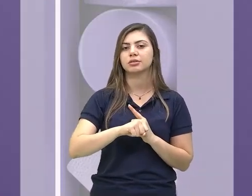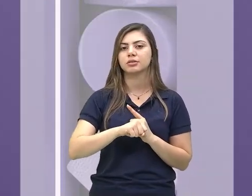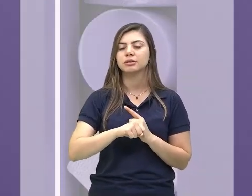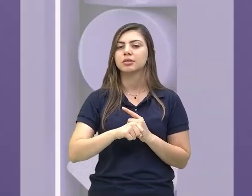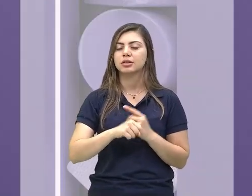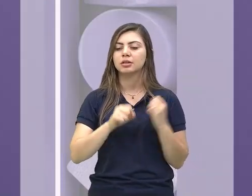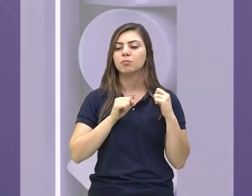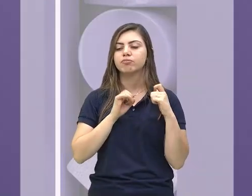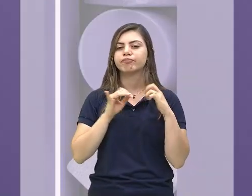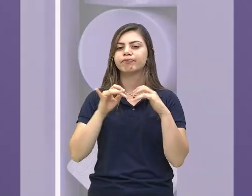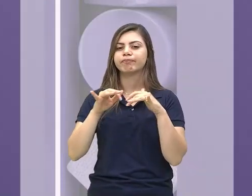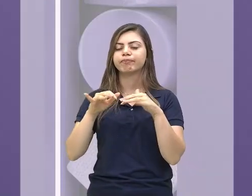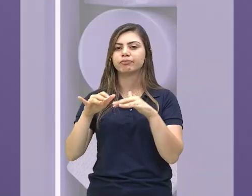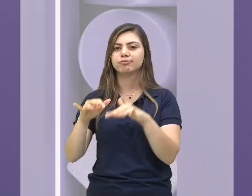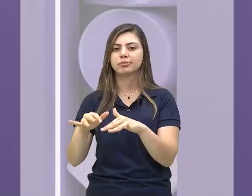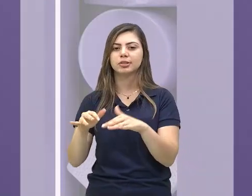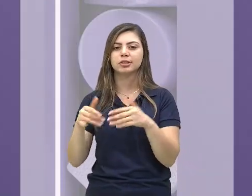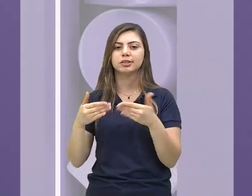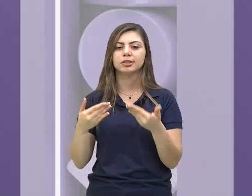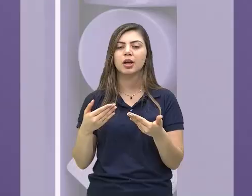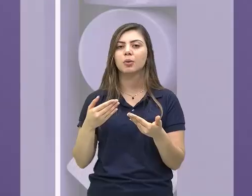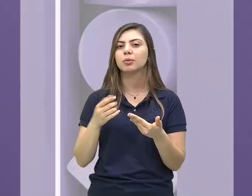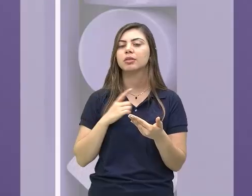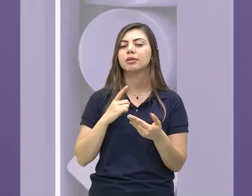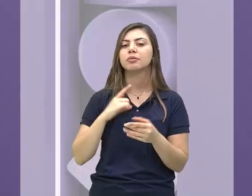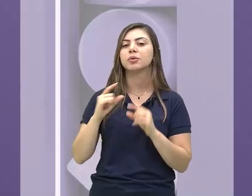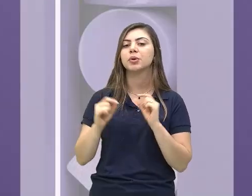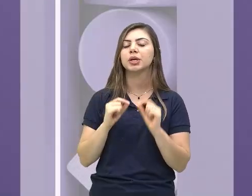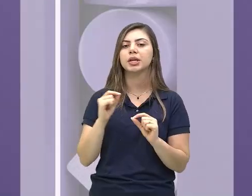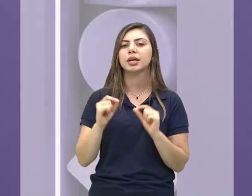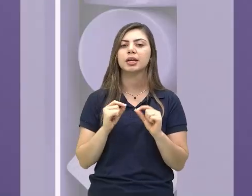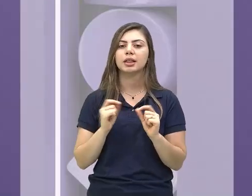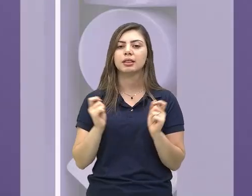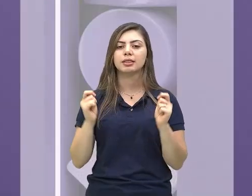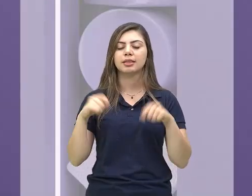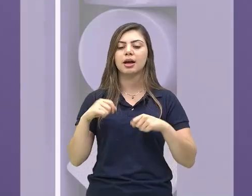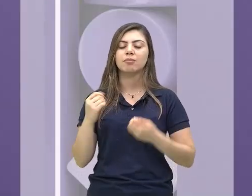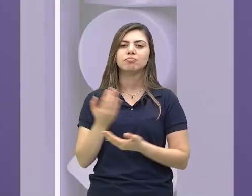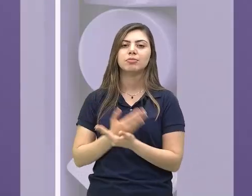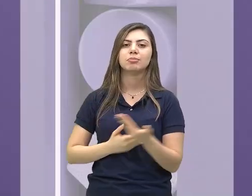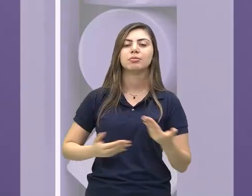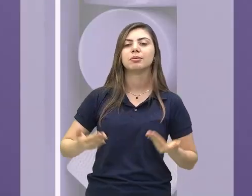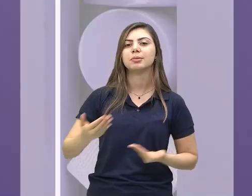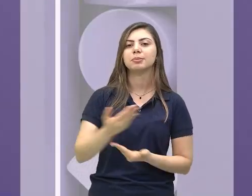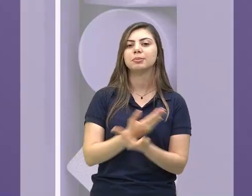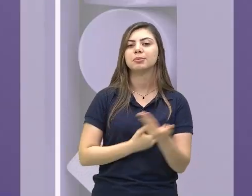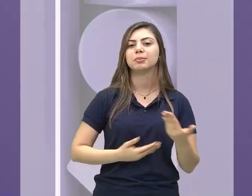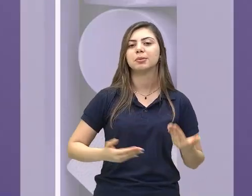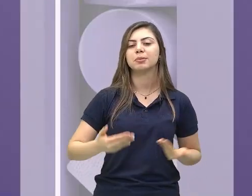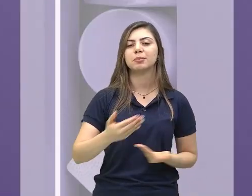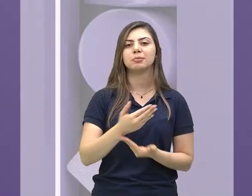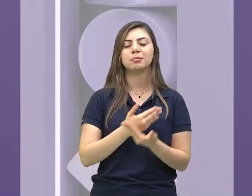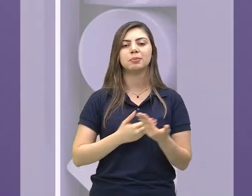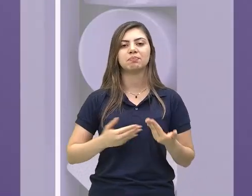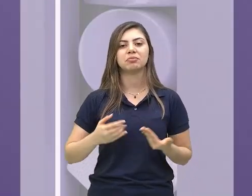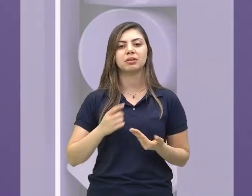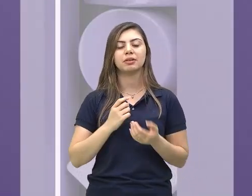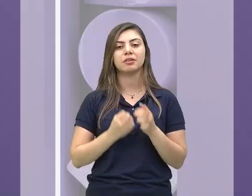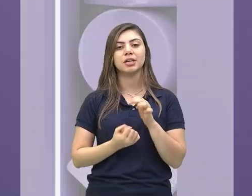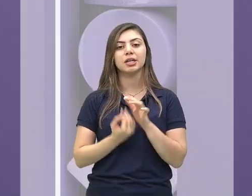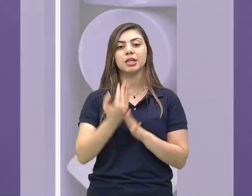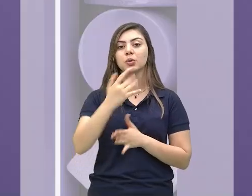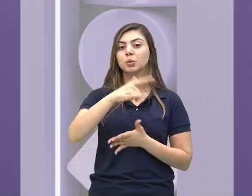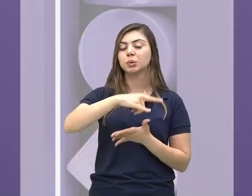desembocou na feitura, na confecção, na construção coletiva de um poderoso documento, que